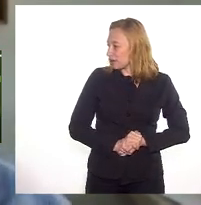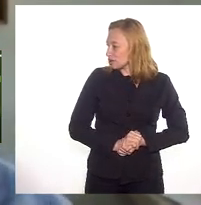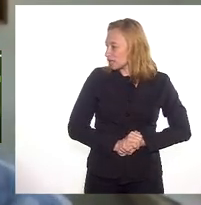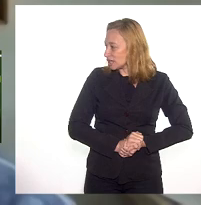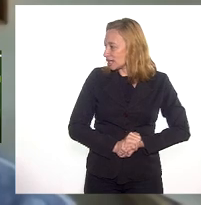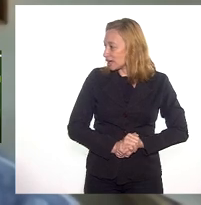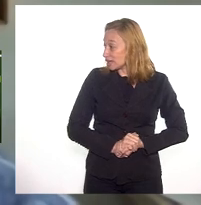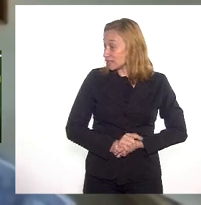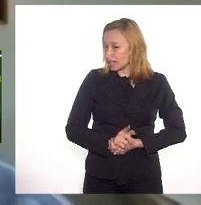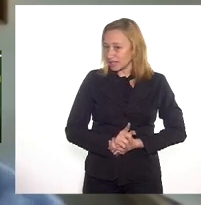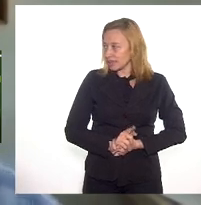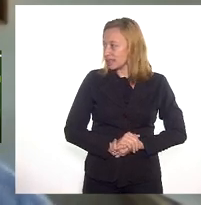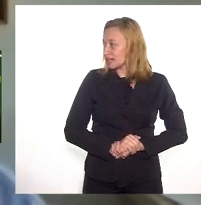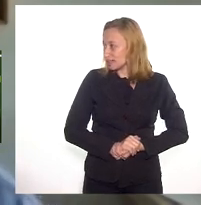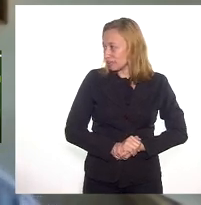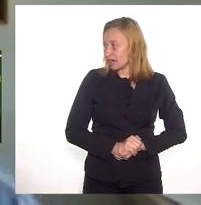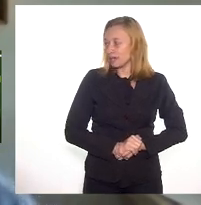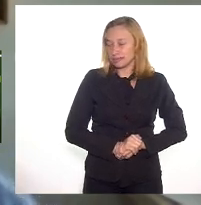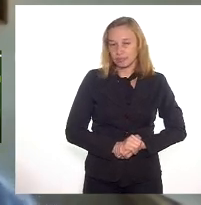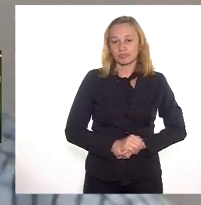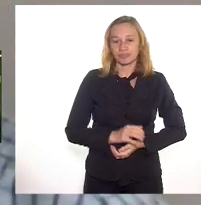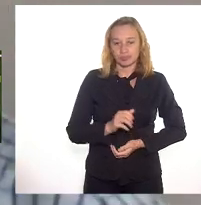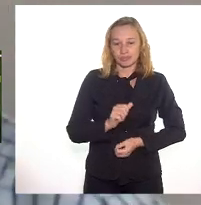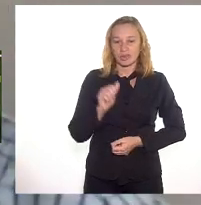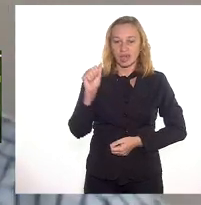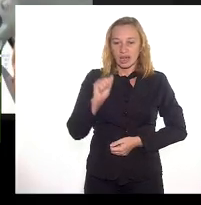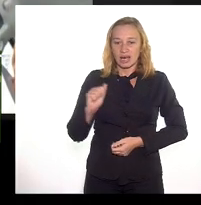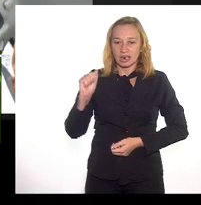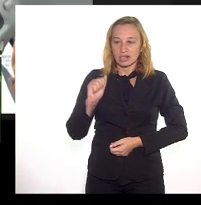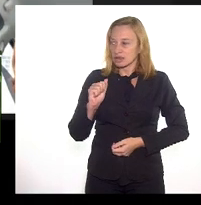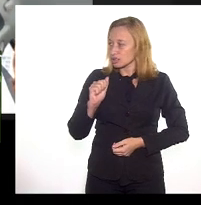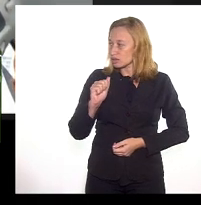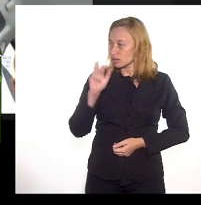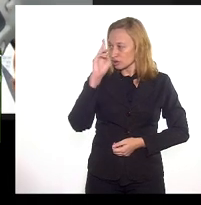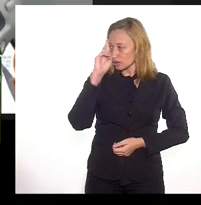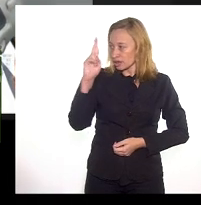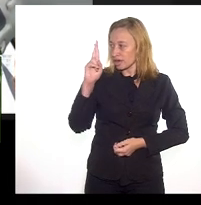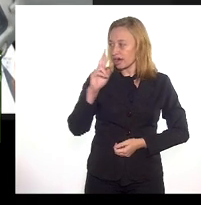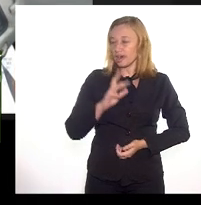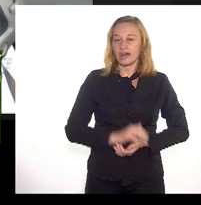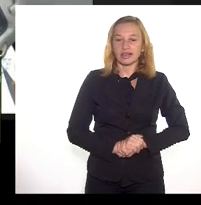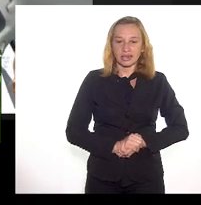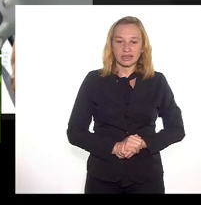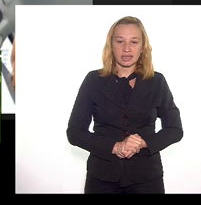não, assessor-chefe da nossa assessoria fiscal.